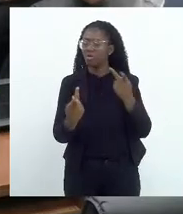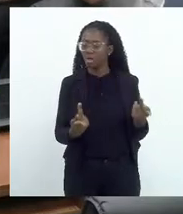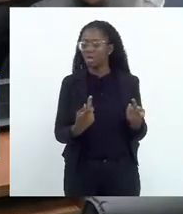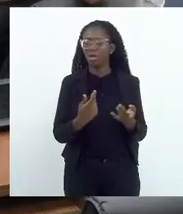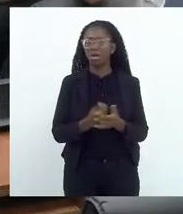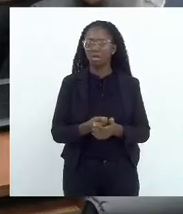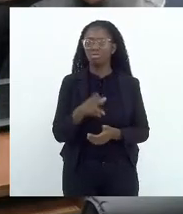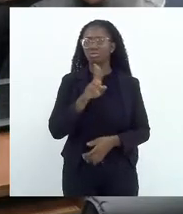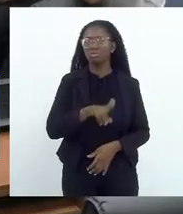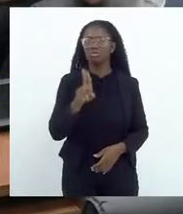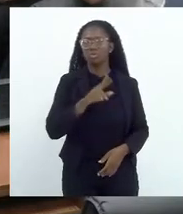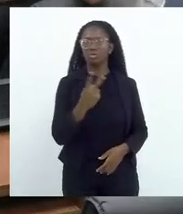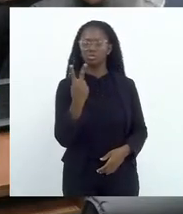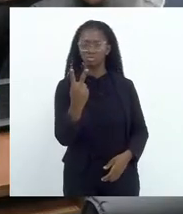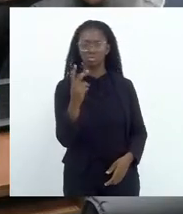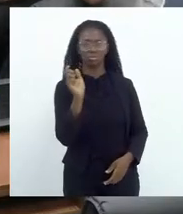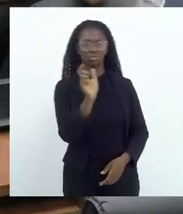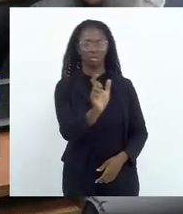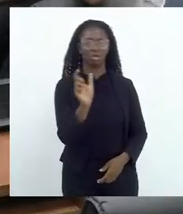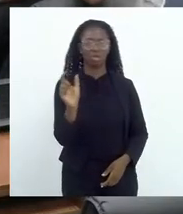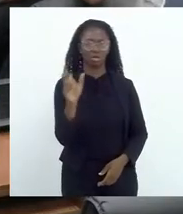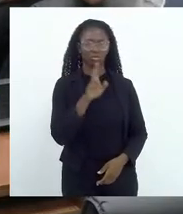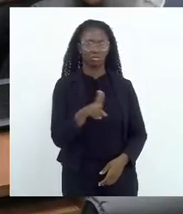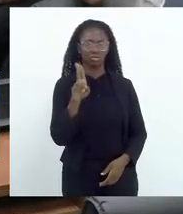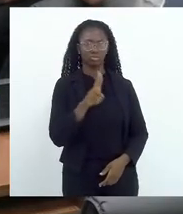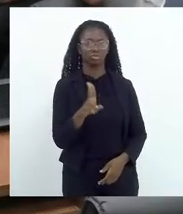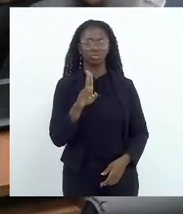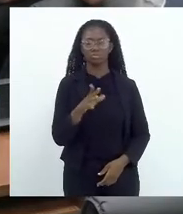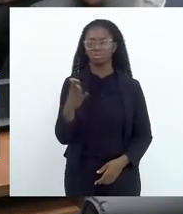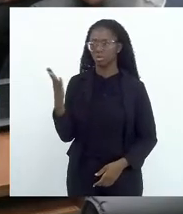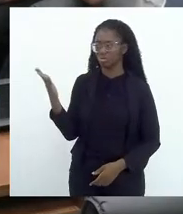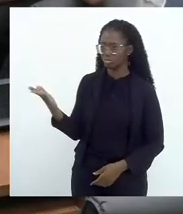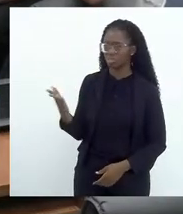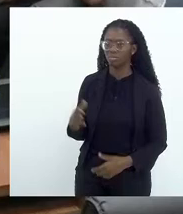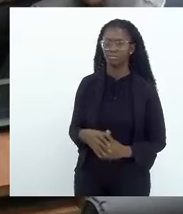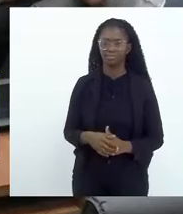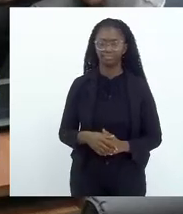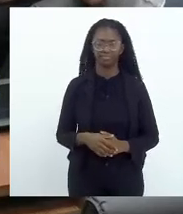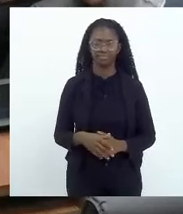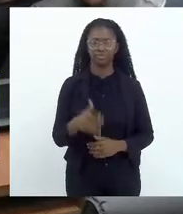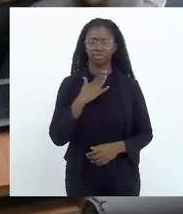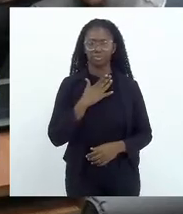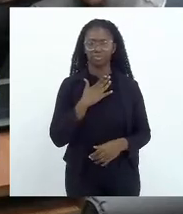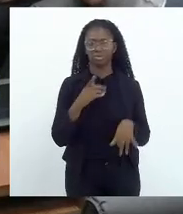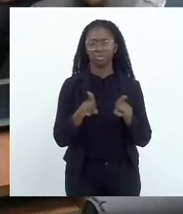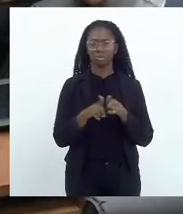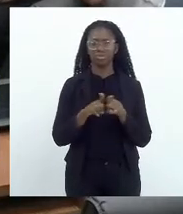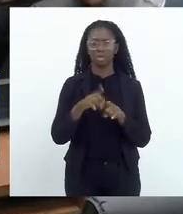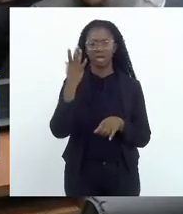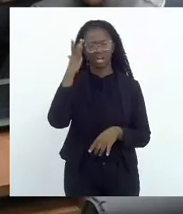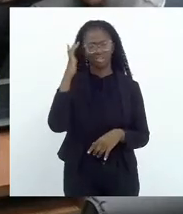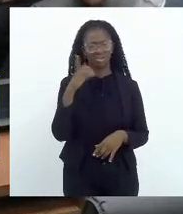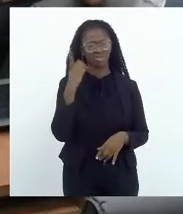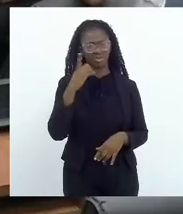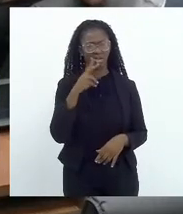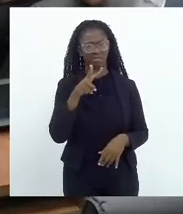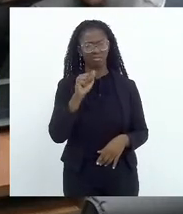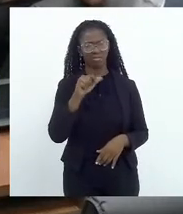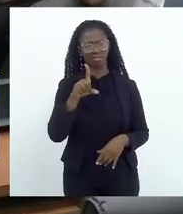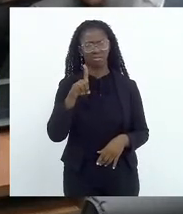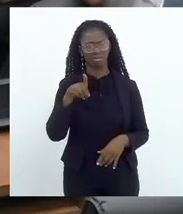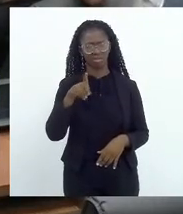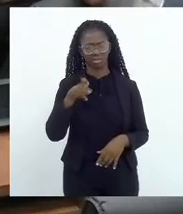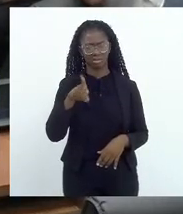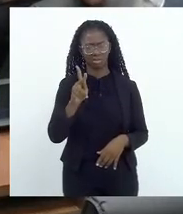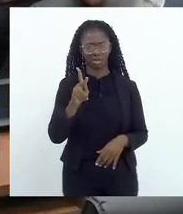aí utilizando duas palavras que foram utilizadas por mim, e se eu não me engano pelo deputado Valdec também, o quanto é